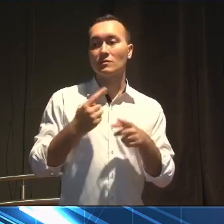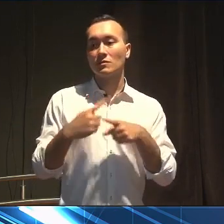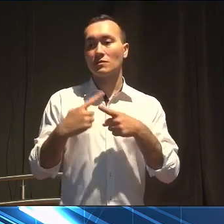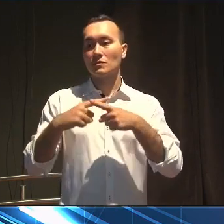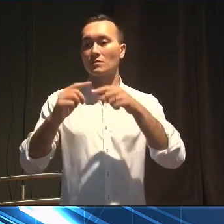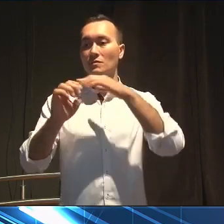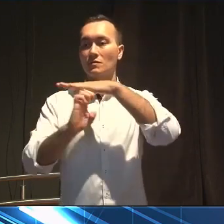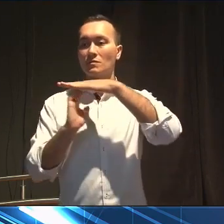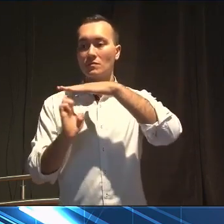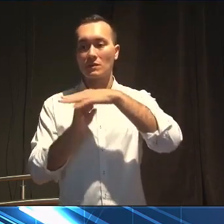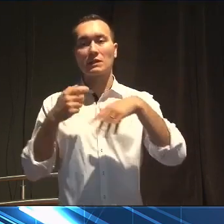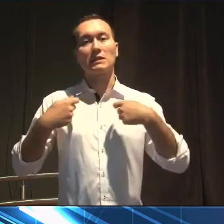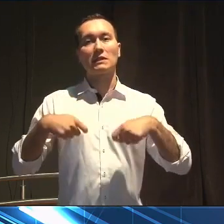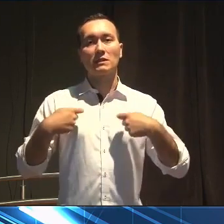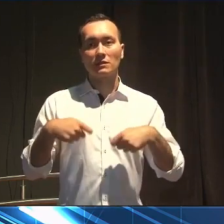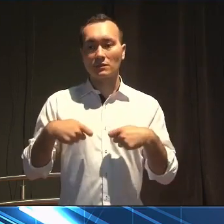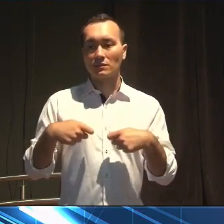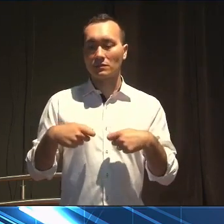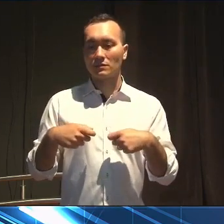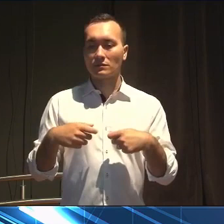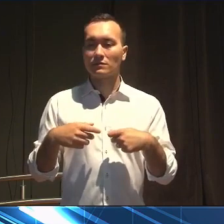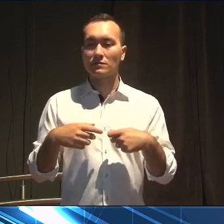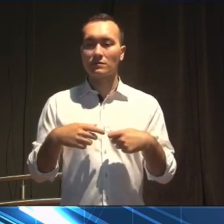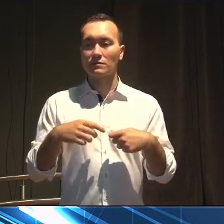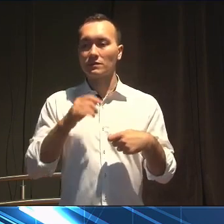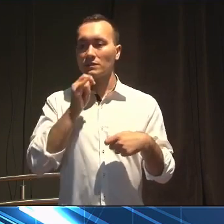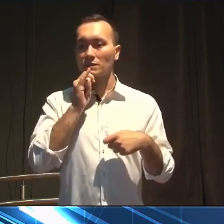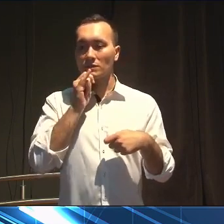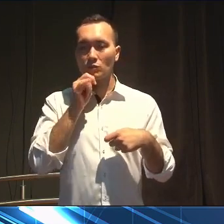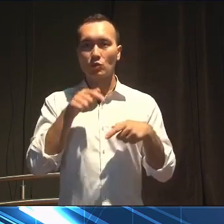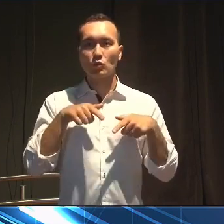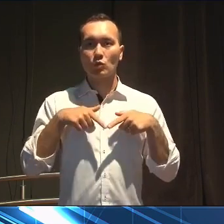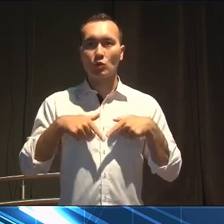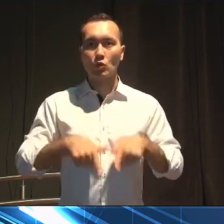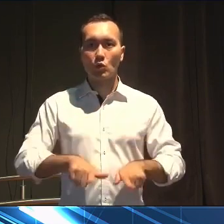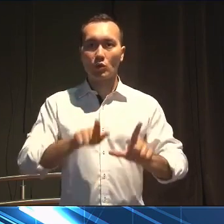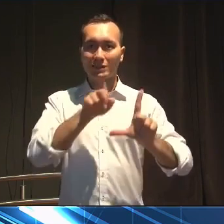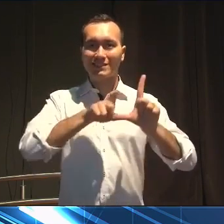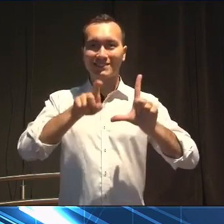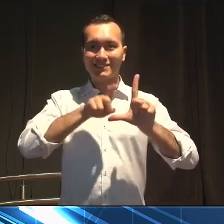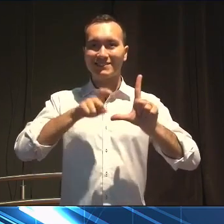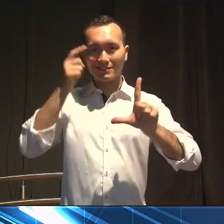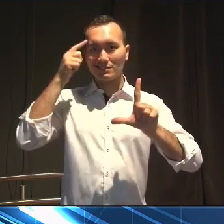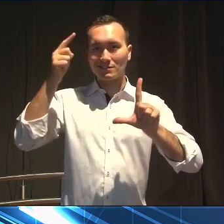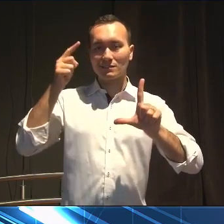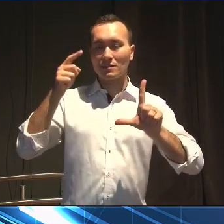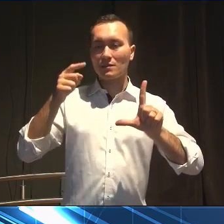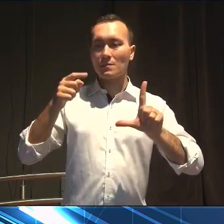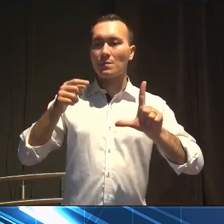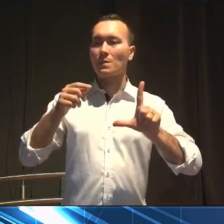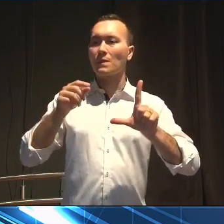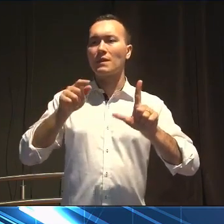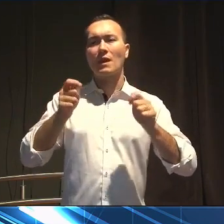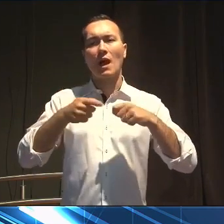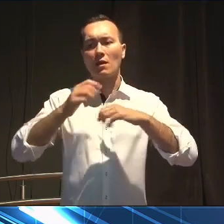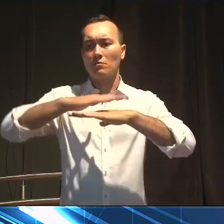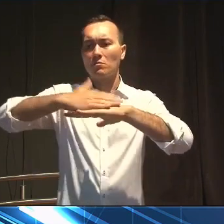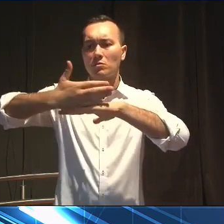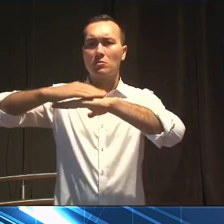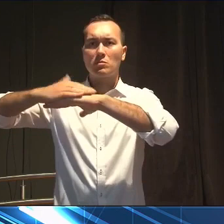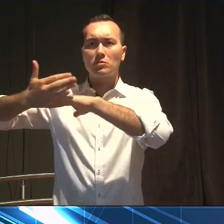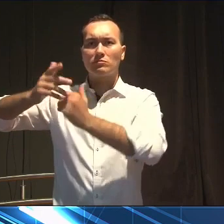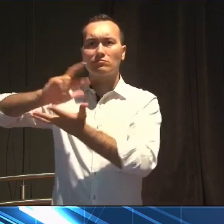falando de operação de gêmeos digitais que vão rodar em clusters com centenas de GPUs, centenas de computadores